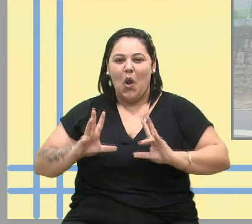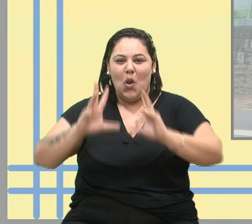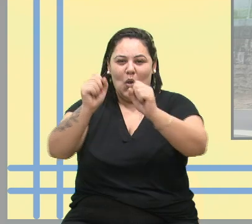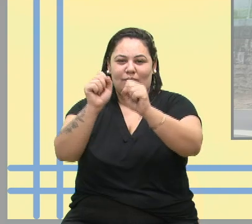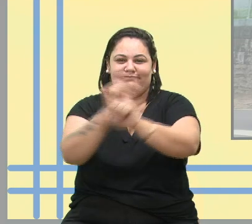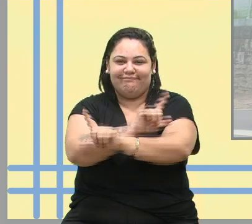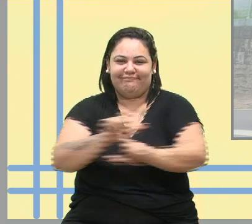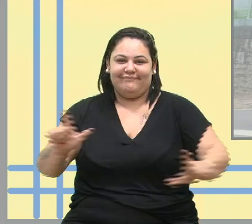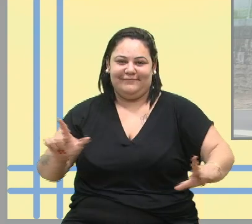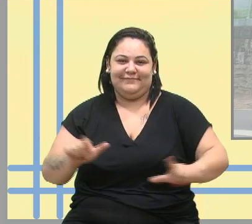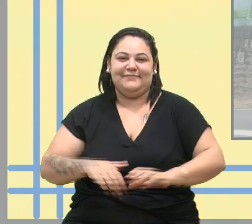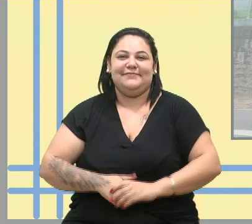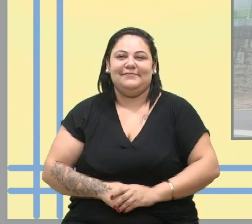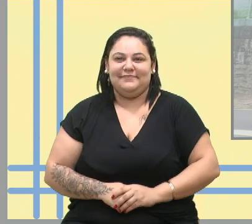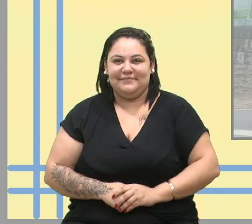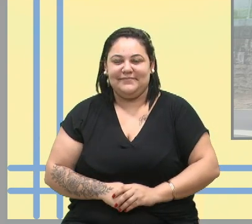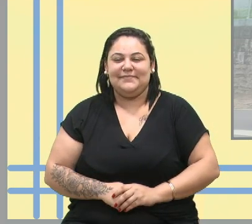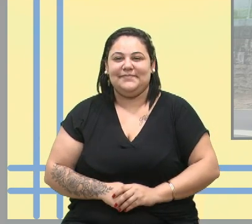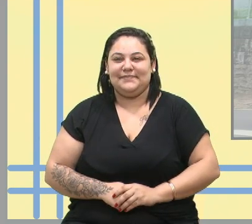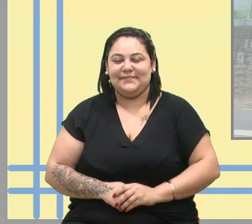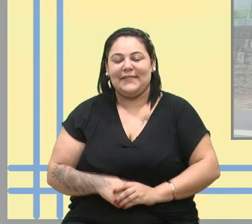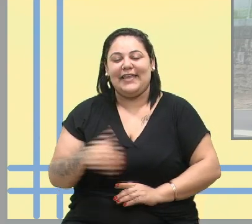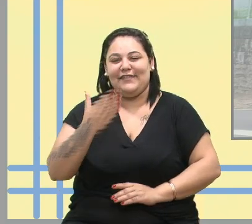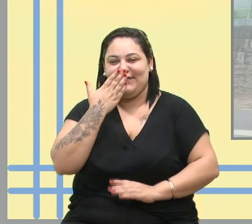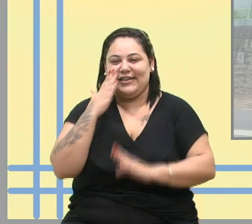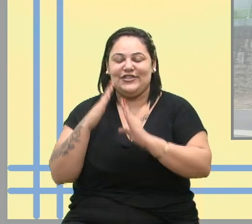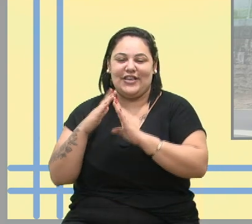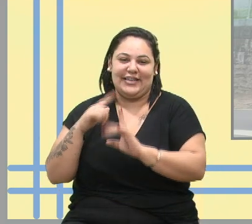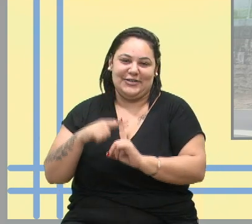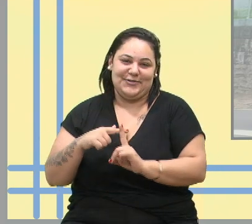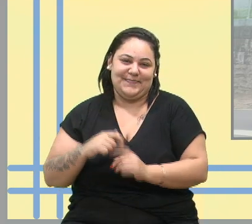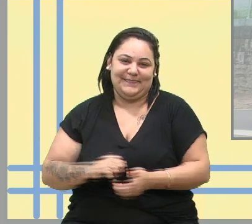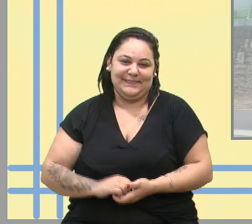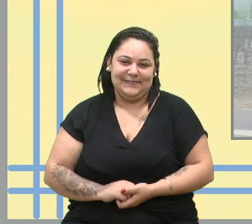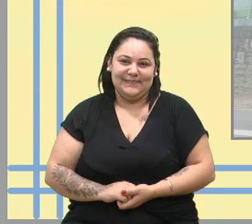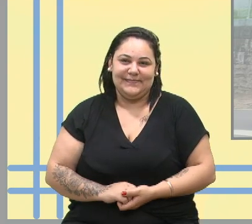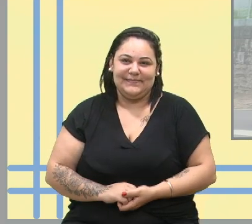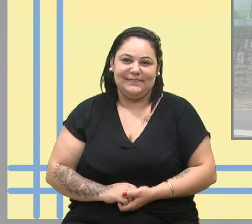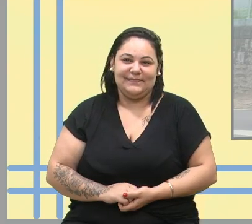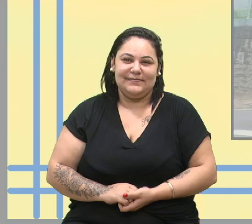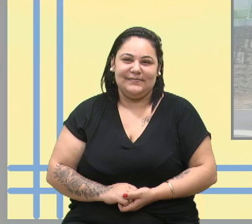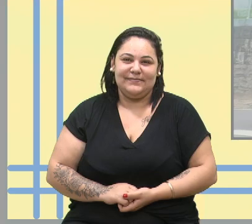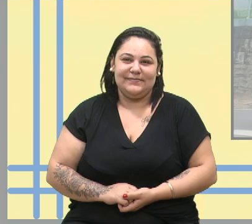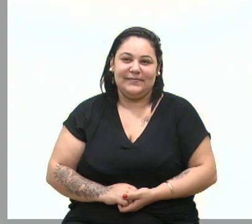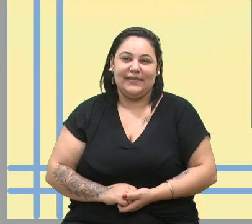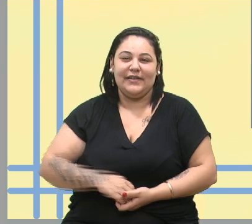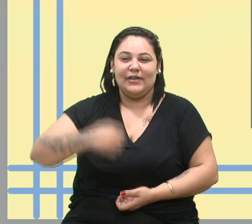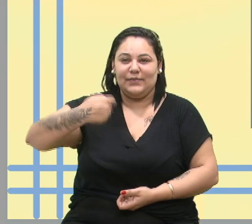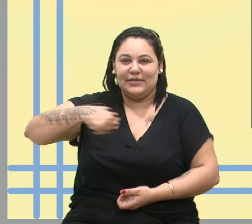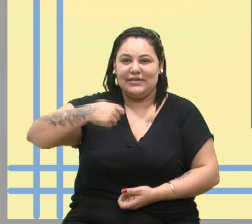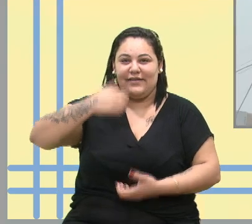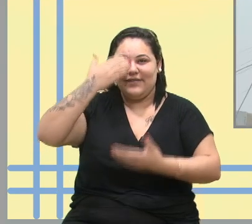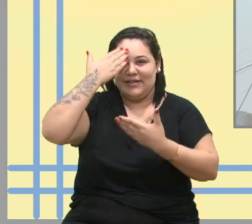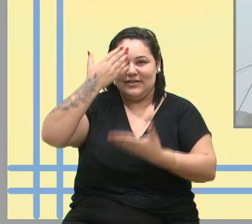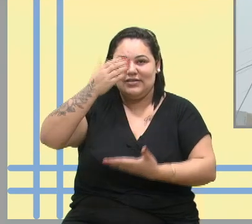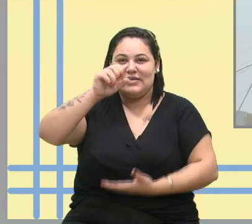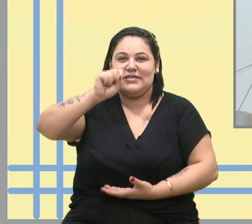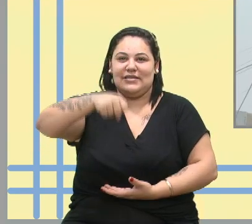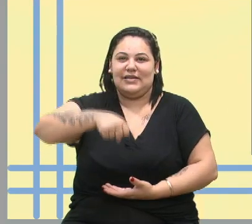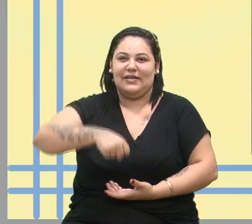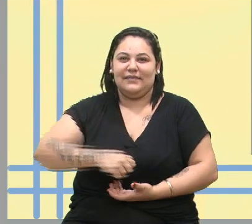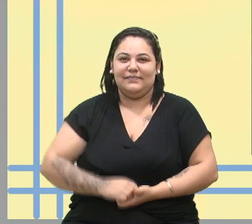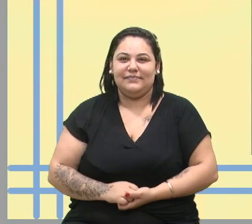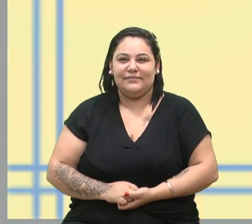dos postes em frente à nossa igreja do bairro Santa Lúcia. E eu não poderia deixar de agradecer